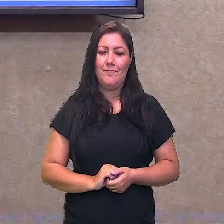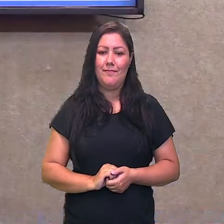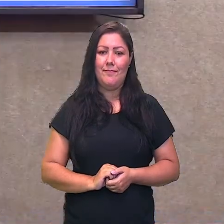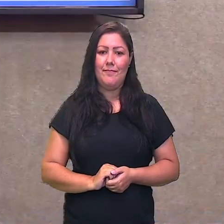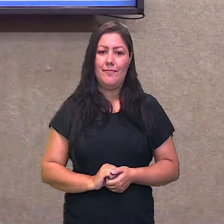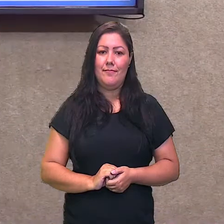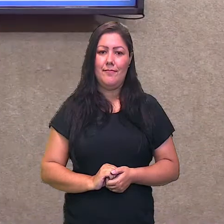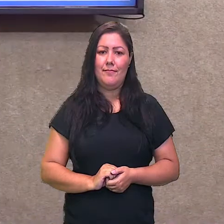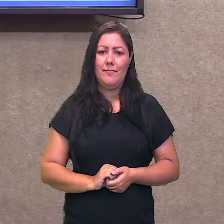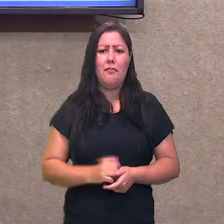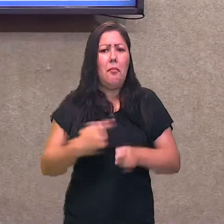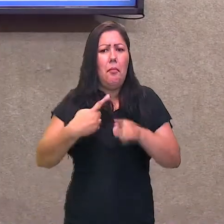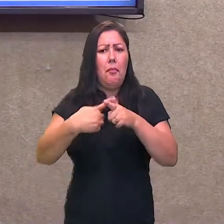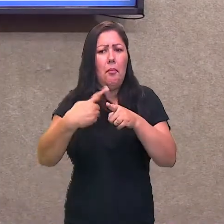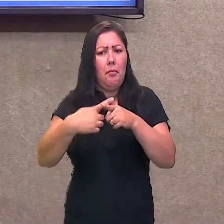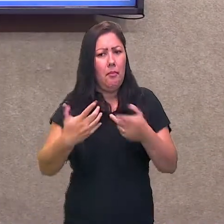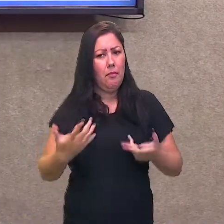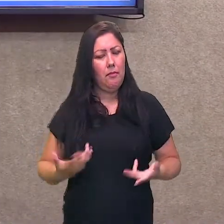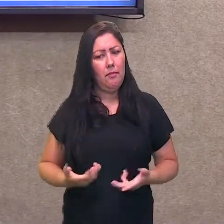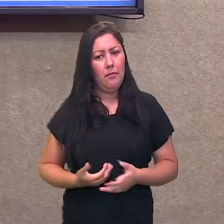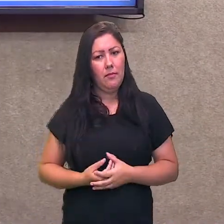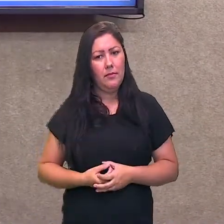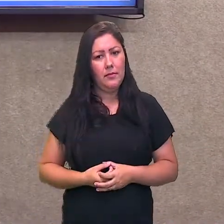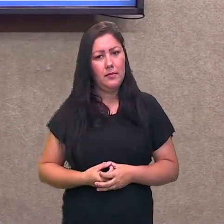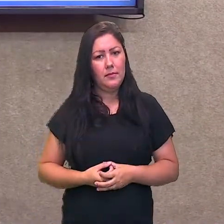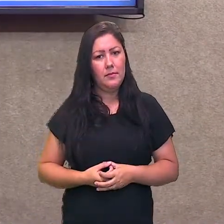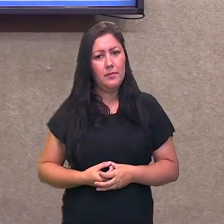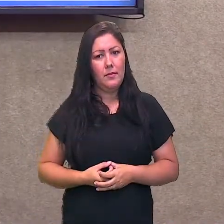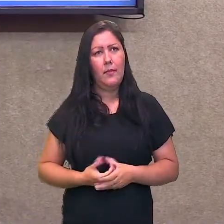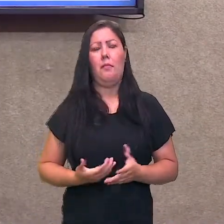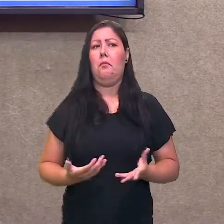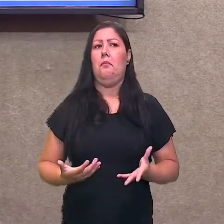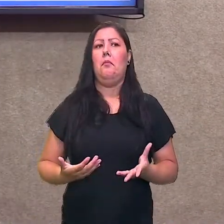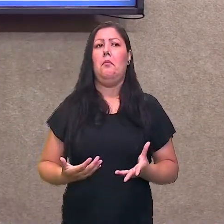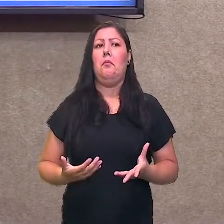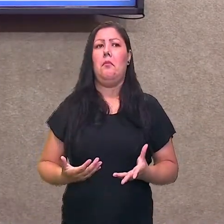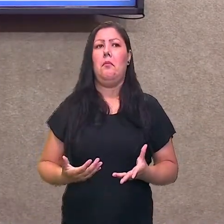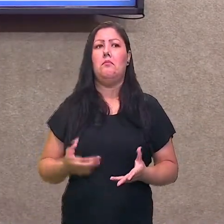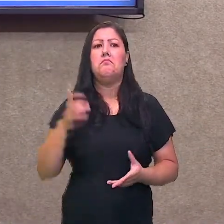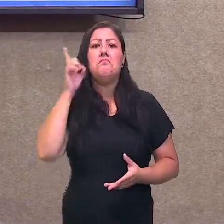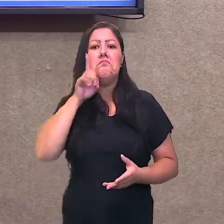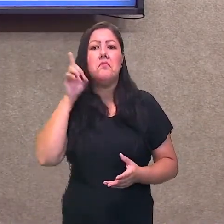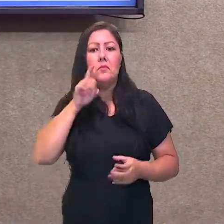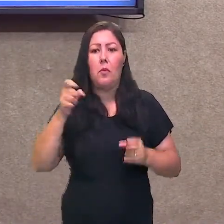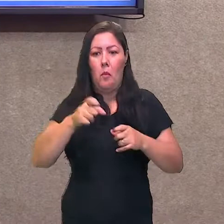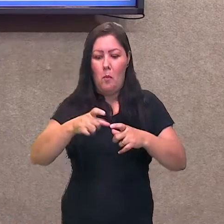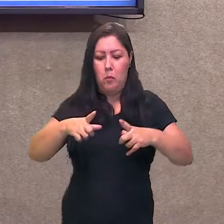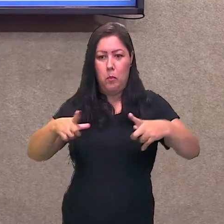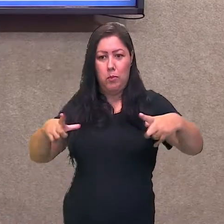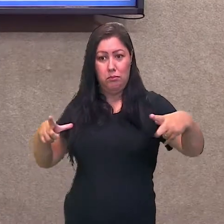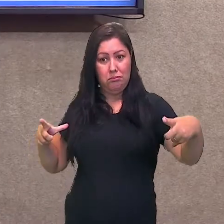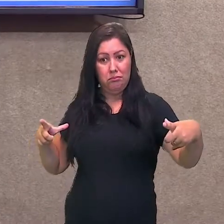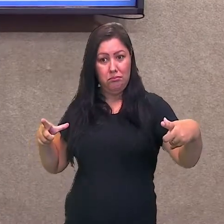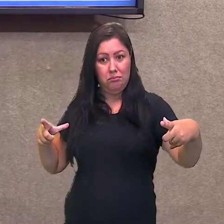Ué, Eliane, por quê? Ele cresceu? O que aconteceu?